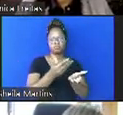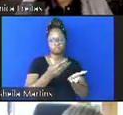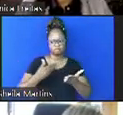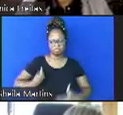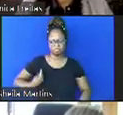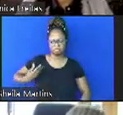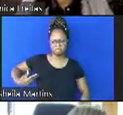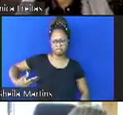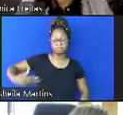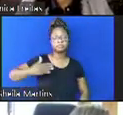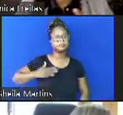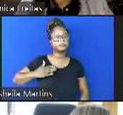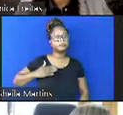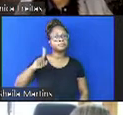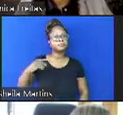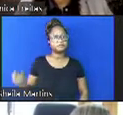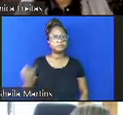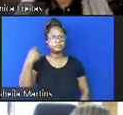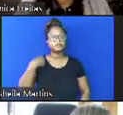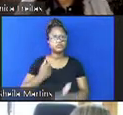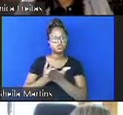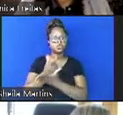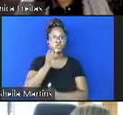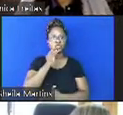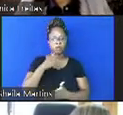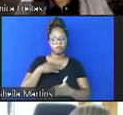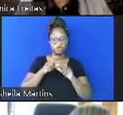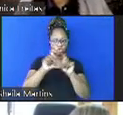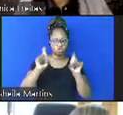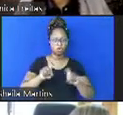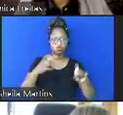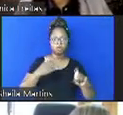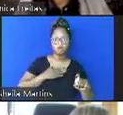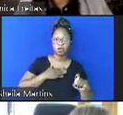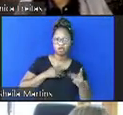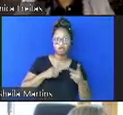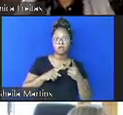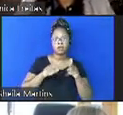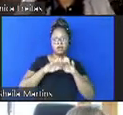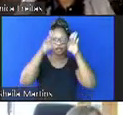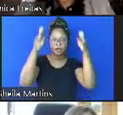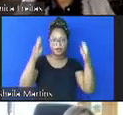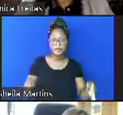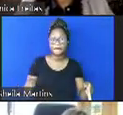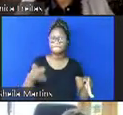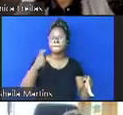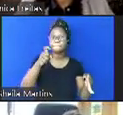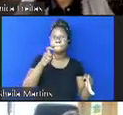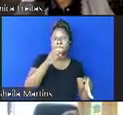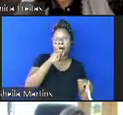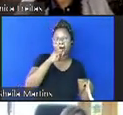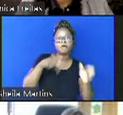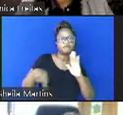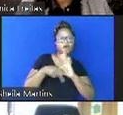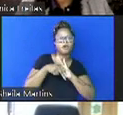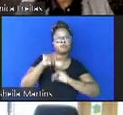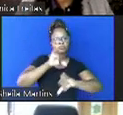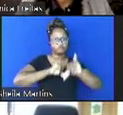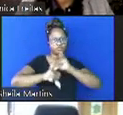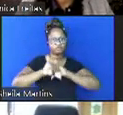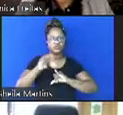muito importante, que foi quando eu comprei, por exemplo, meu computador, a minha geladeira para o laboratório. Então, você